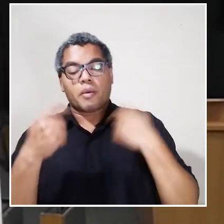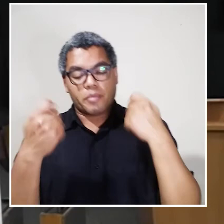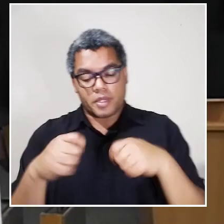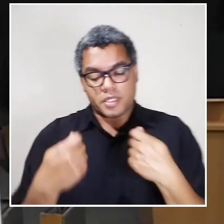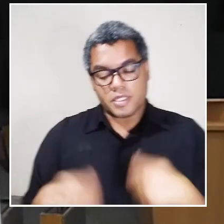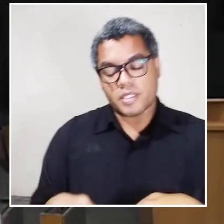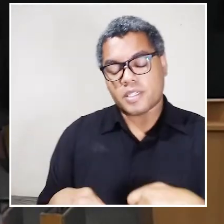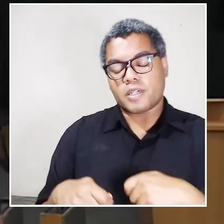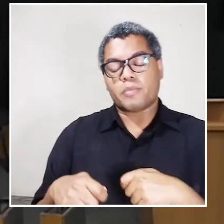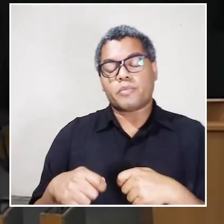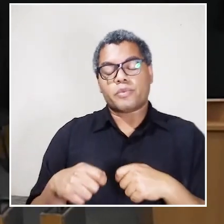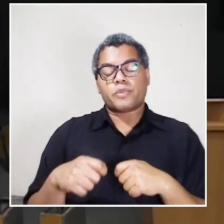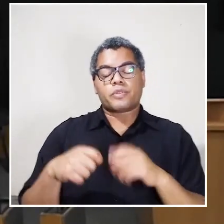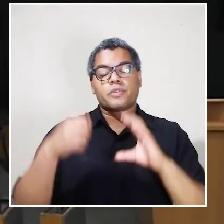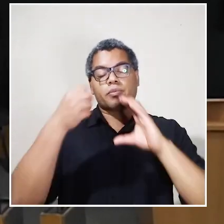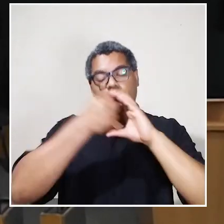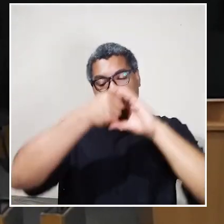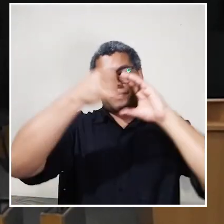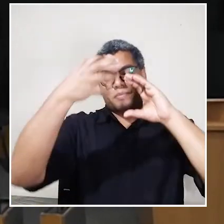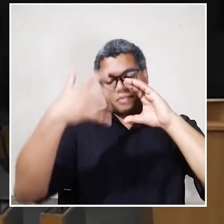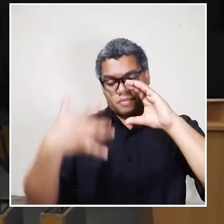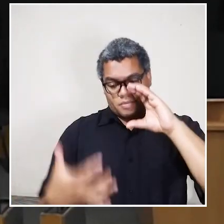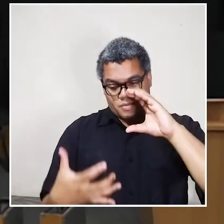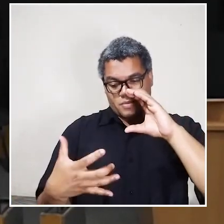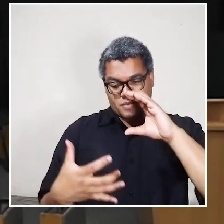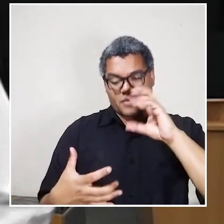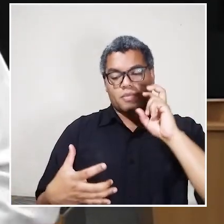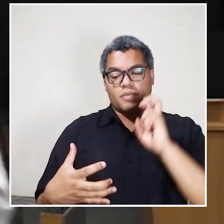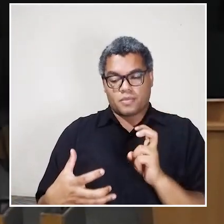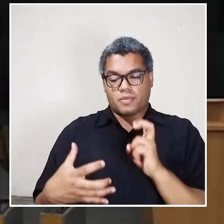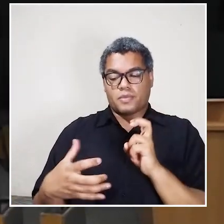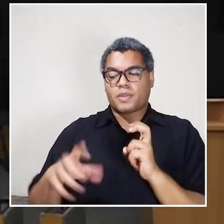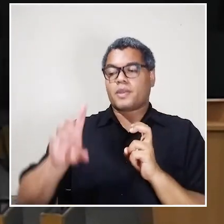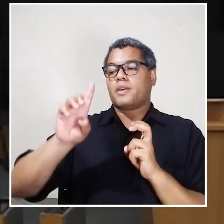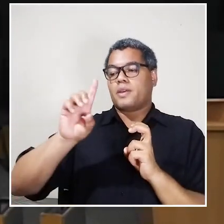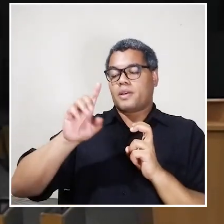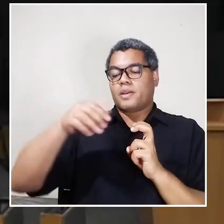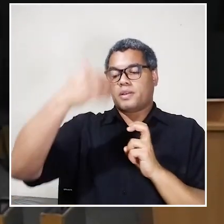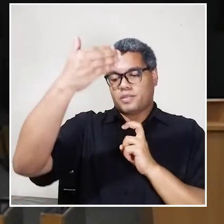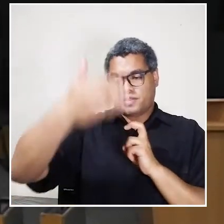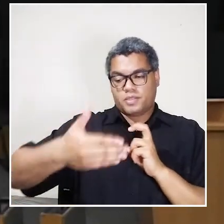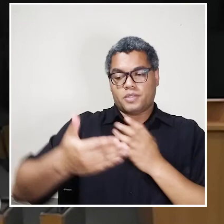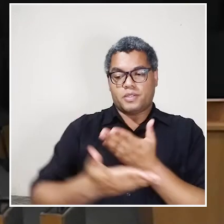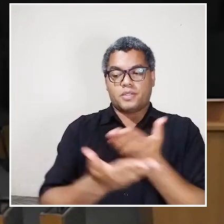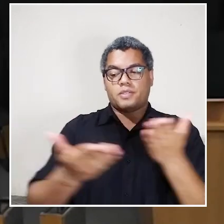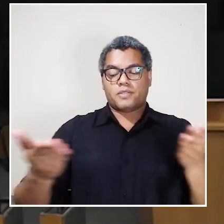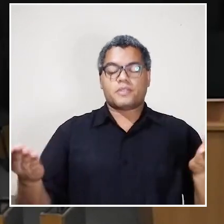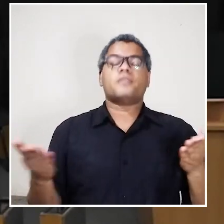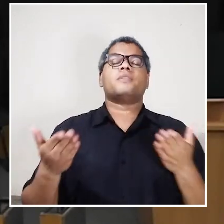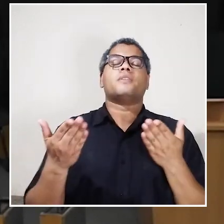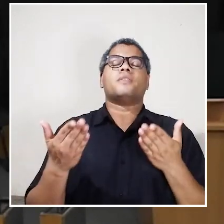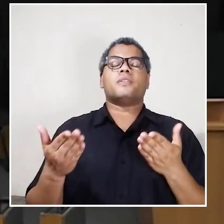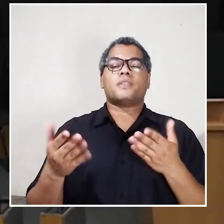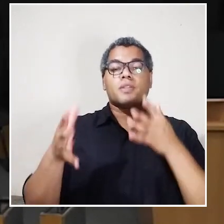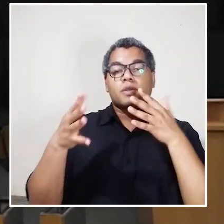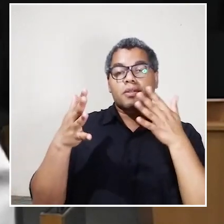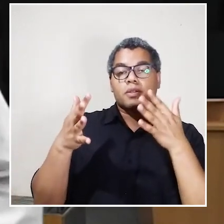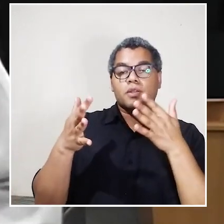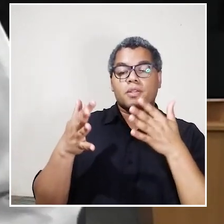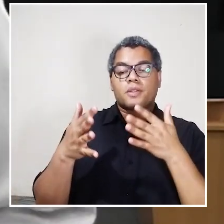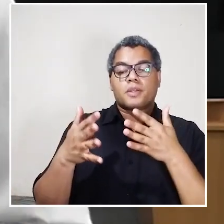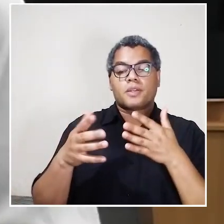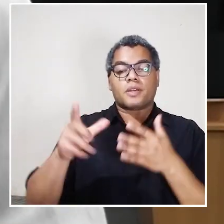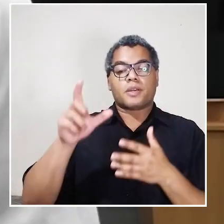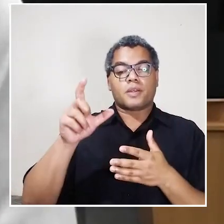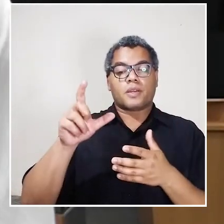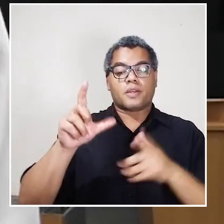ligeiros aspectos que colocamos nesta hora diante da douta plateia que nos acompanha. Na reinvenção da